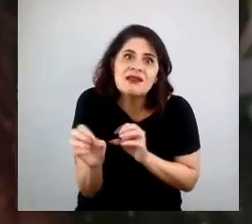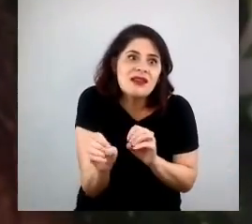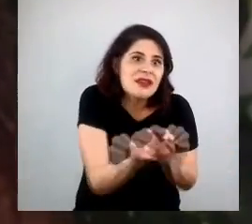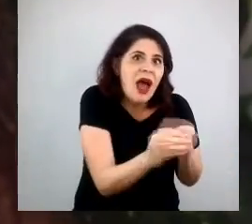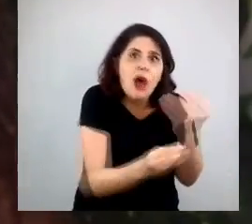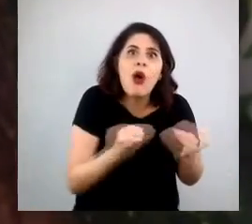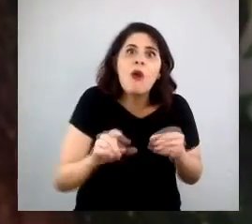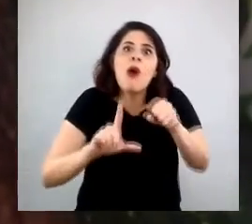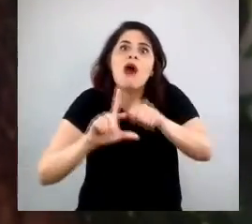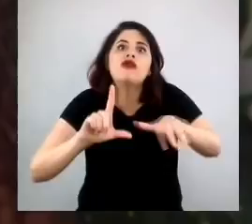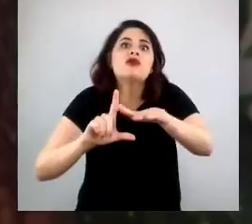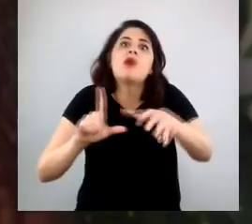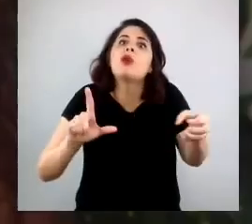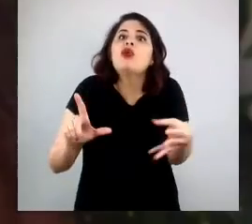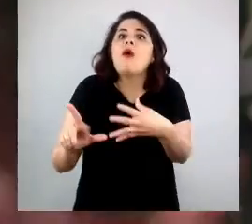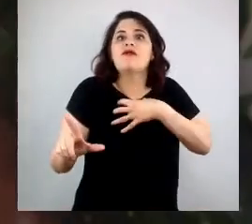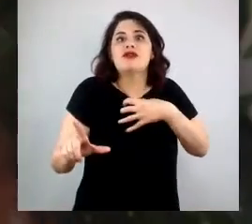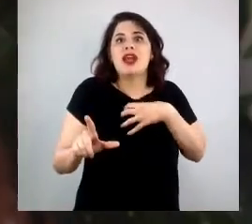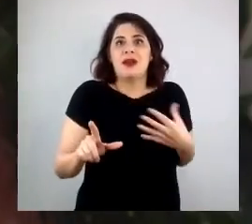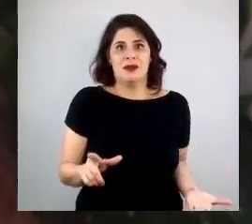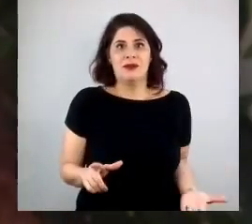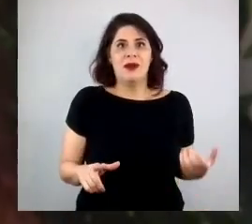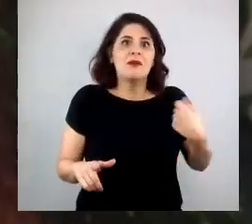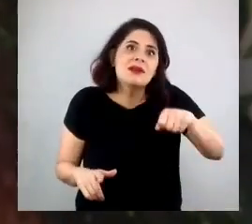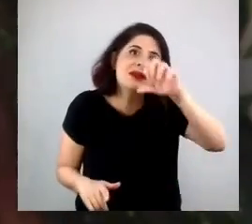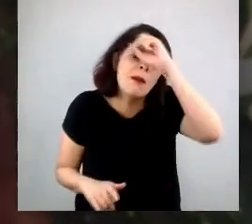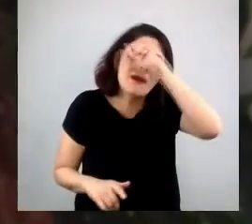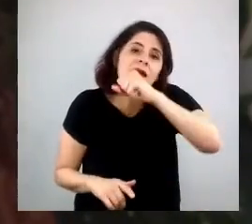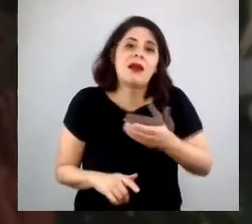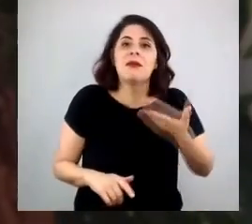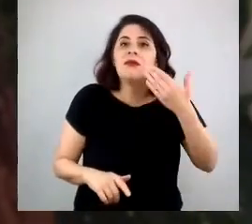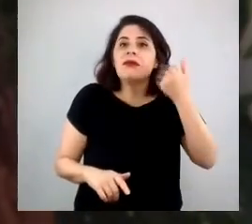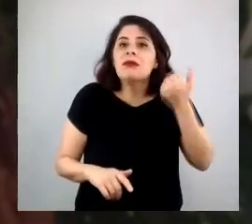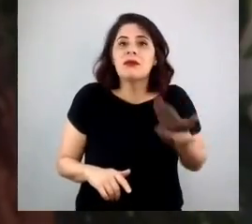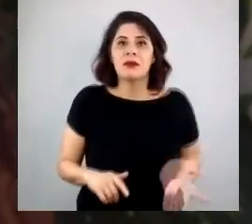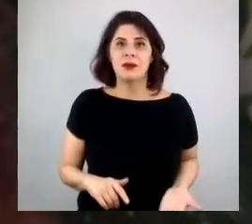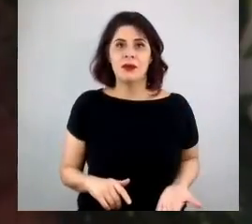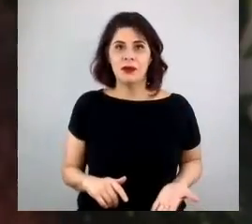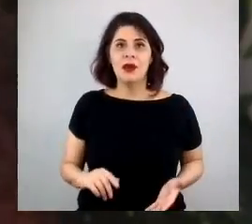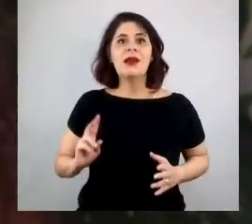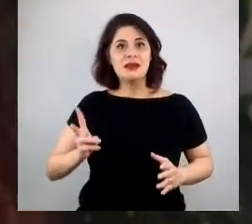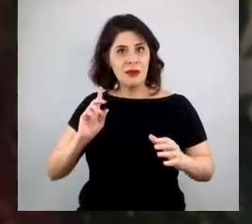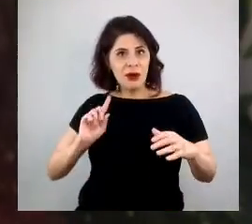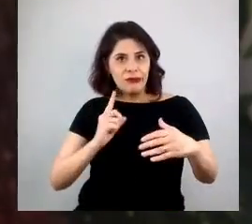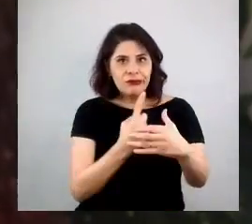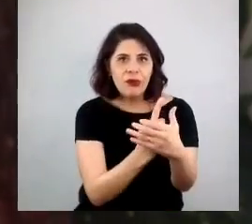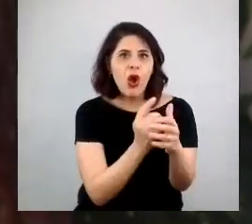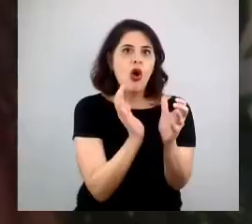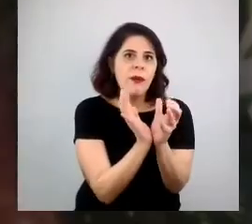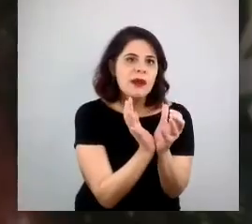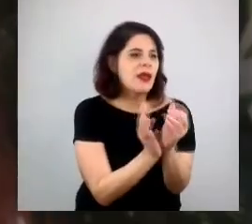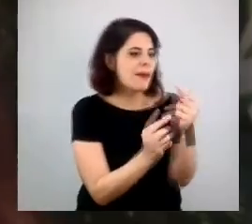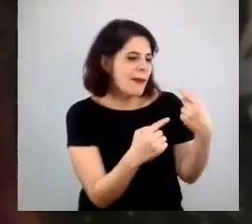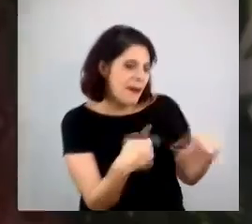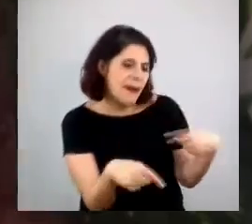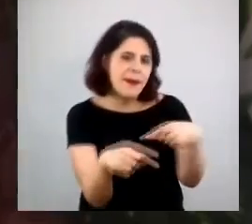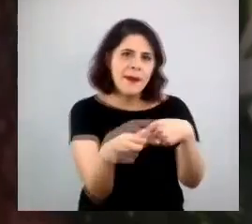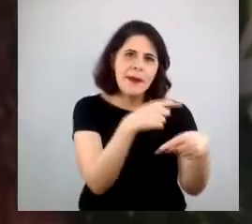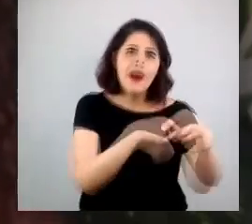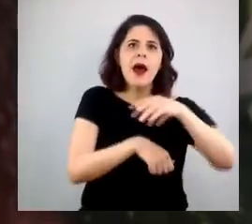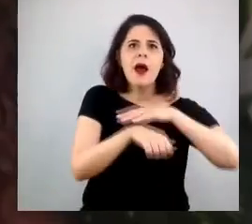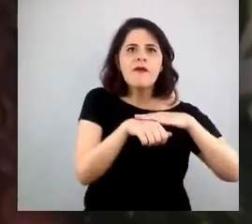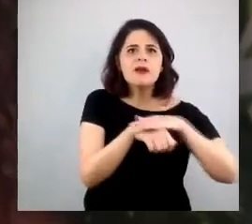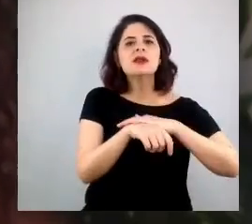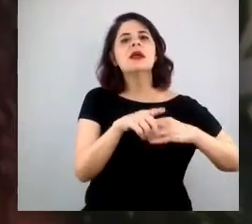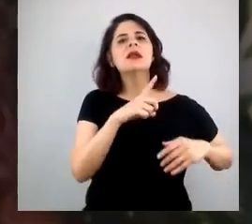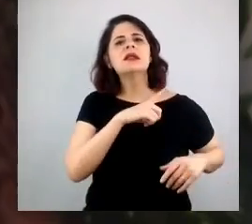Né? E grande parte dos comitês que a gente tem conversado não tem recursos, ou tem poucos